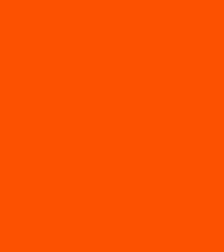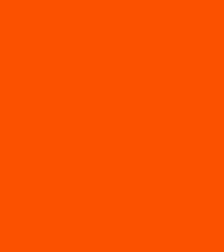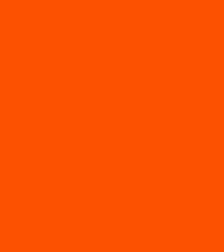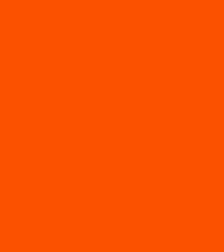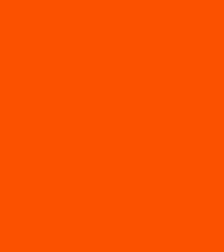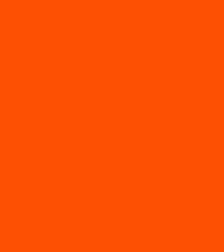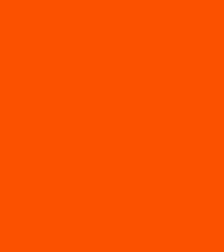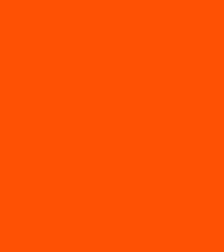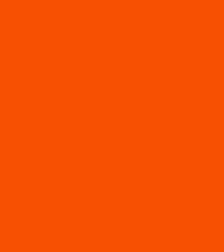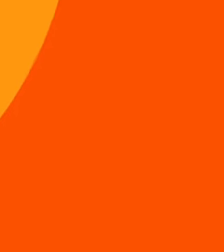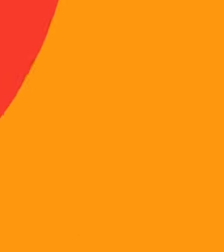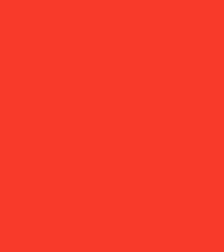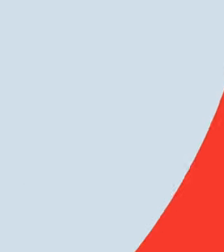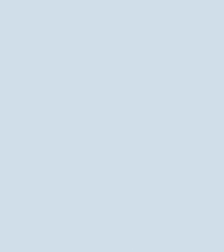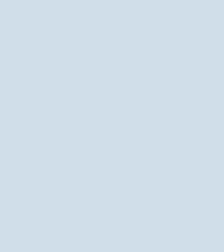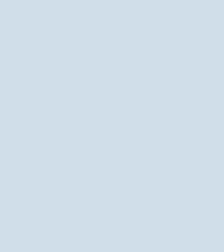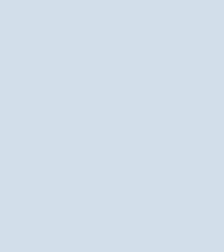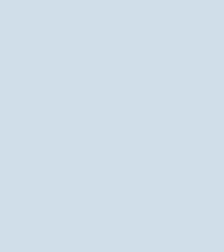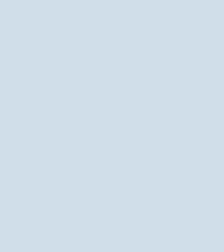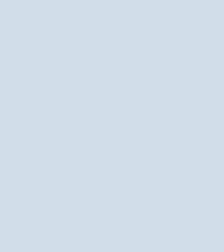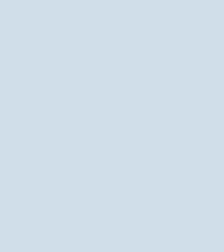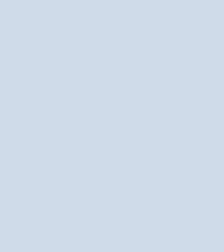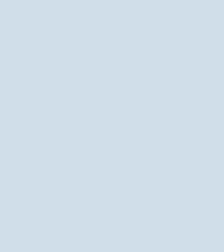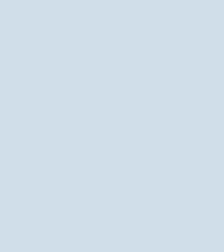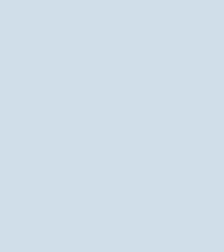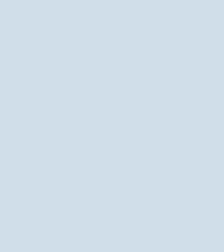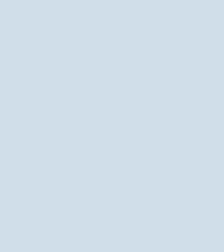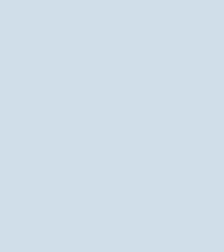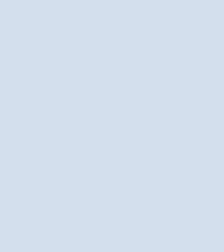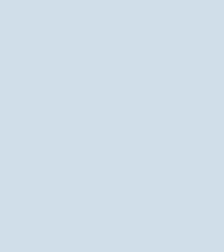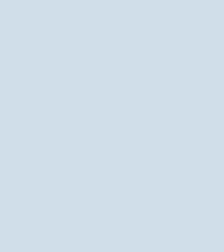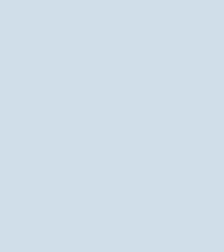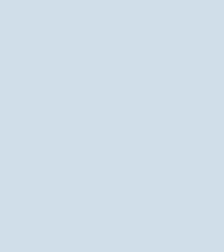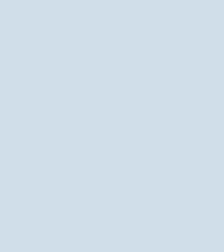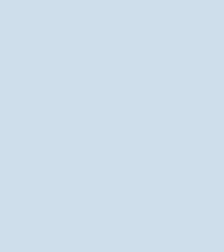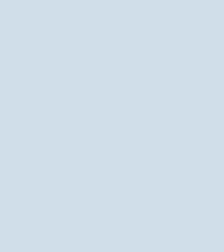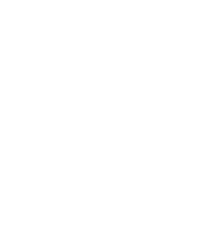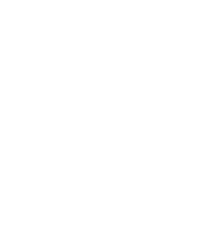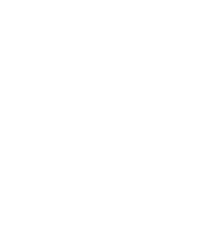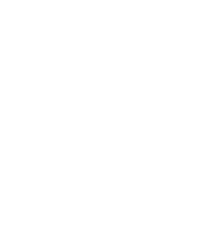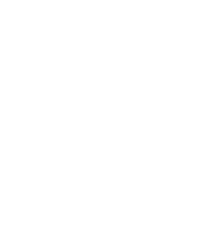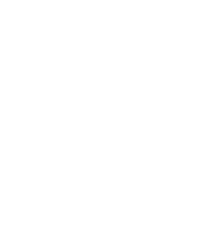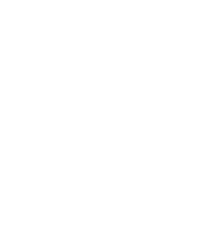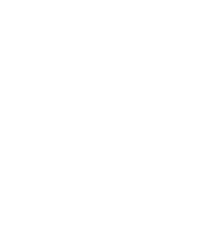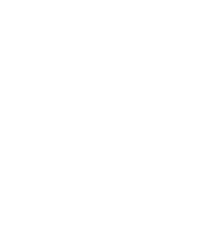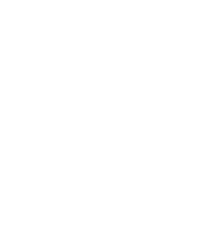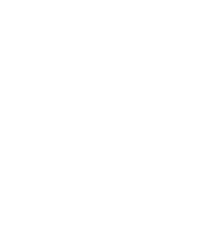Poder Monitor. Acesse agora e ganhe 30 dias grátis.